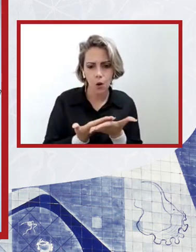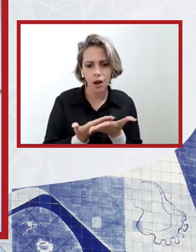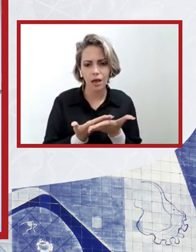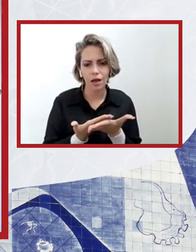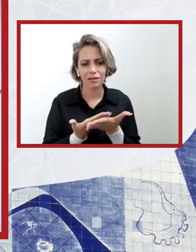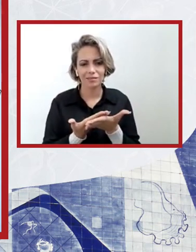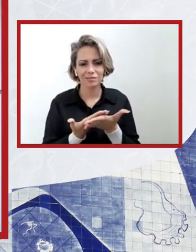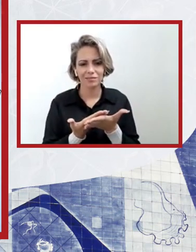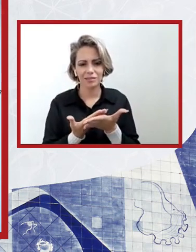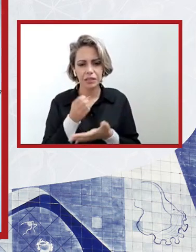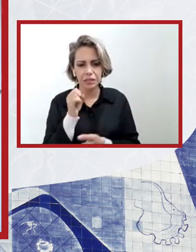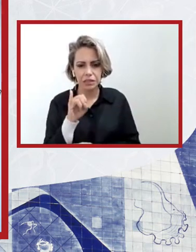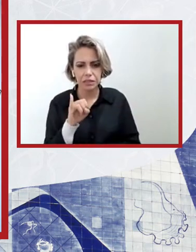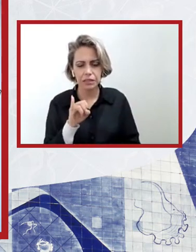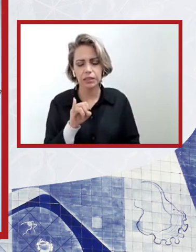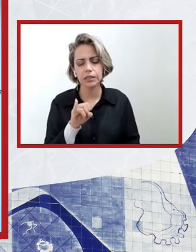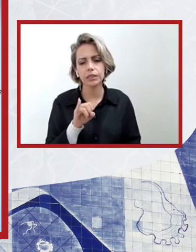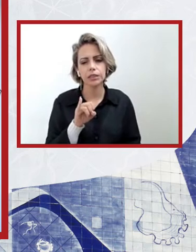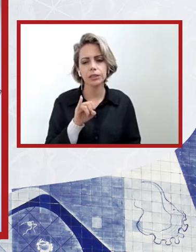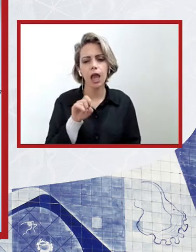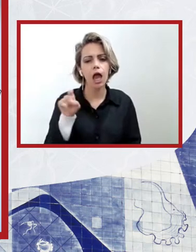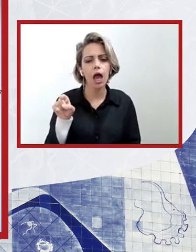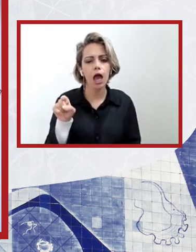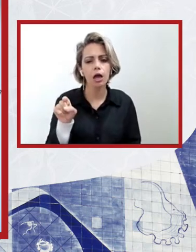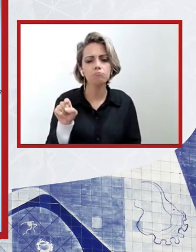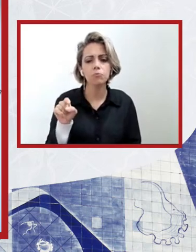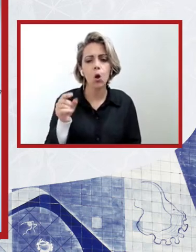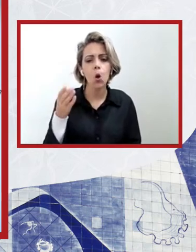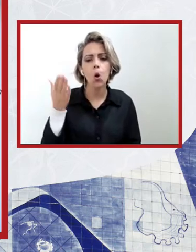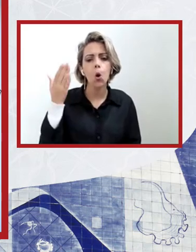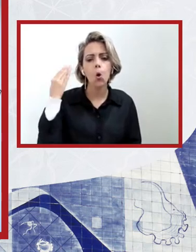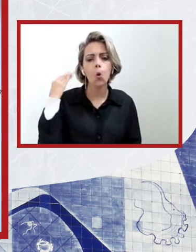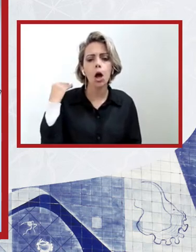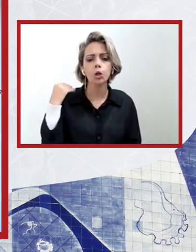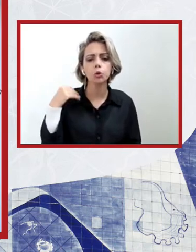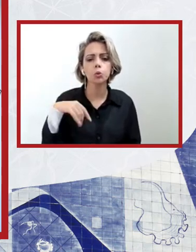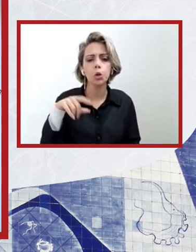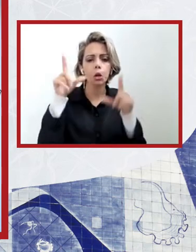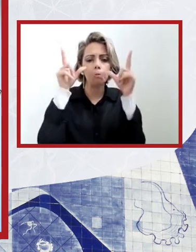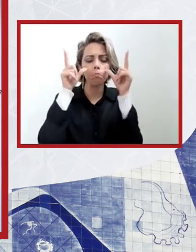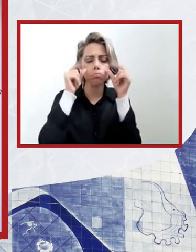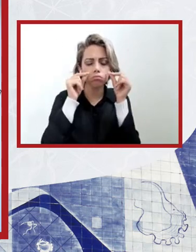se eles perderam a visão quando crianças, se eles